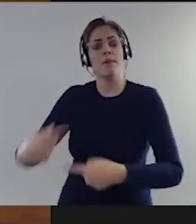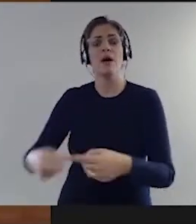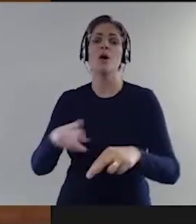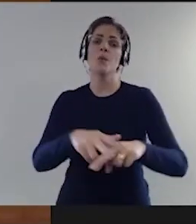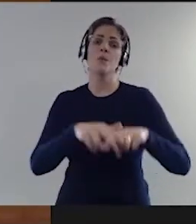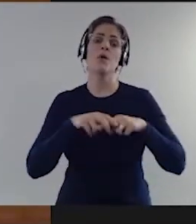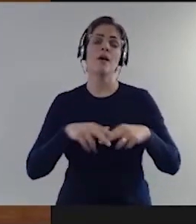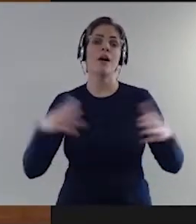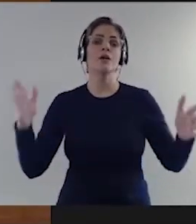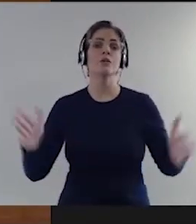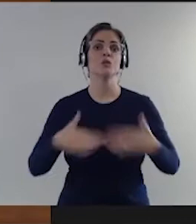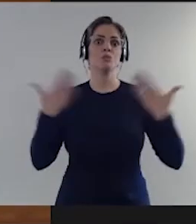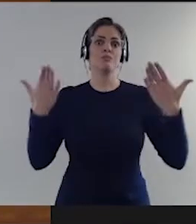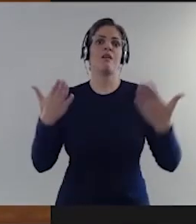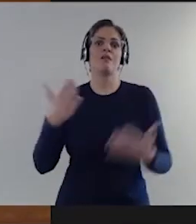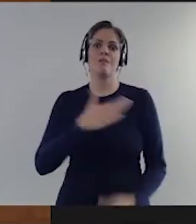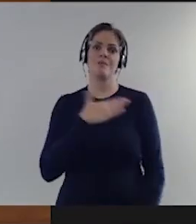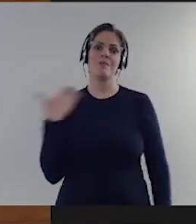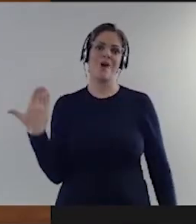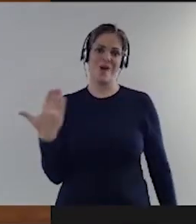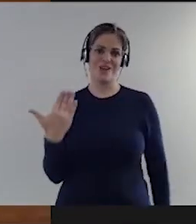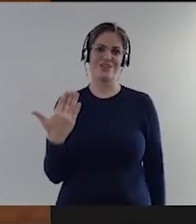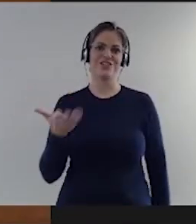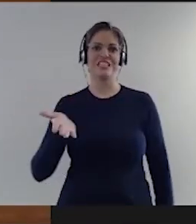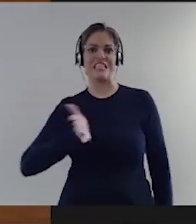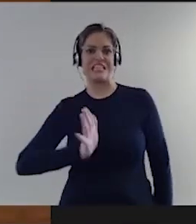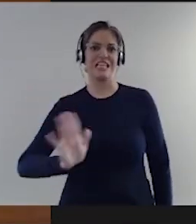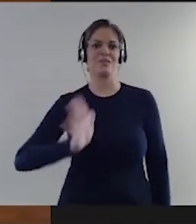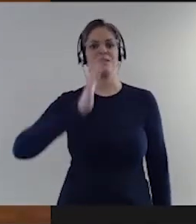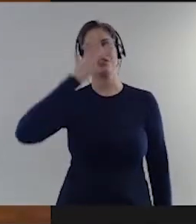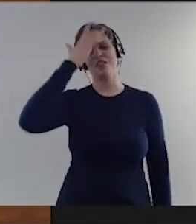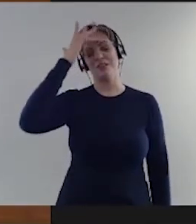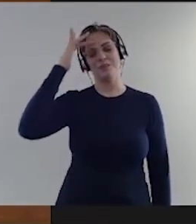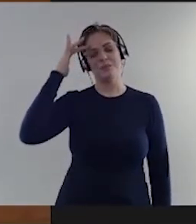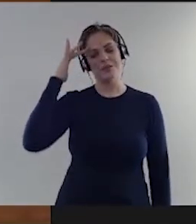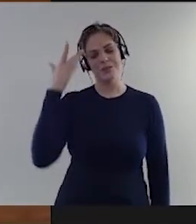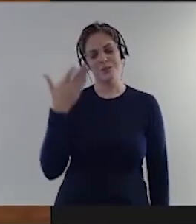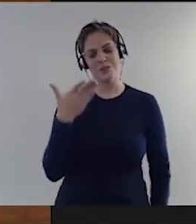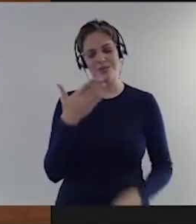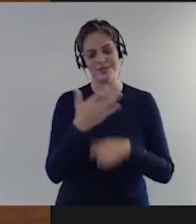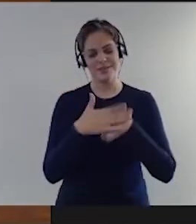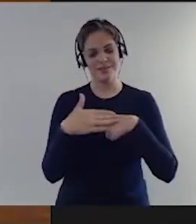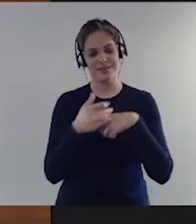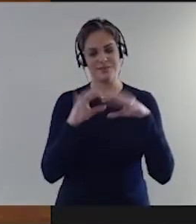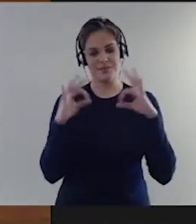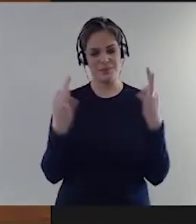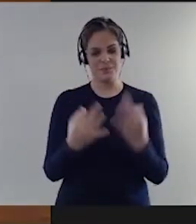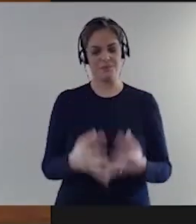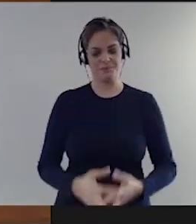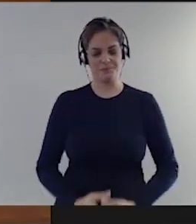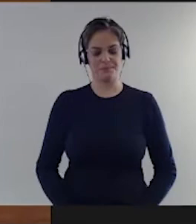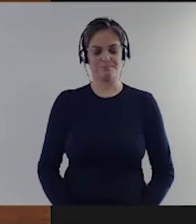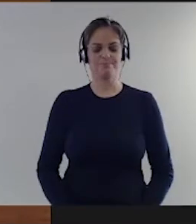da repentina morte e despedida dos nossos entes queridos.